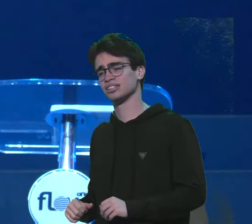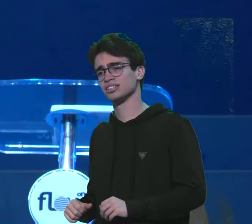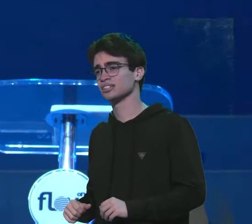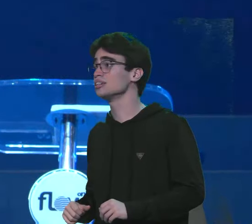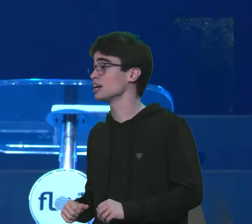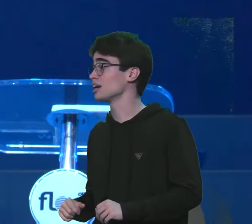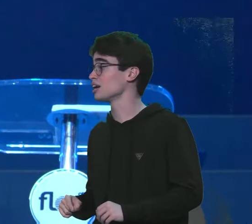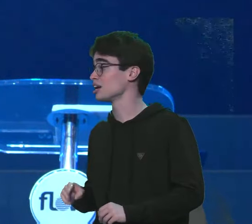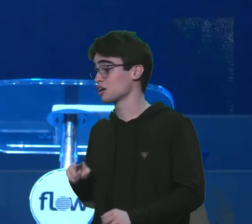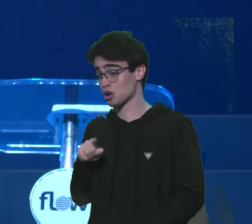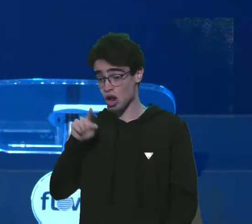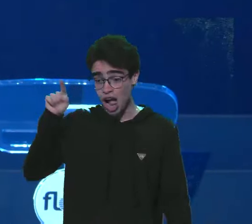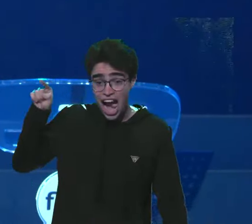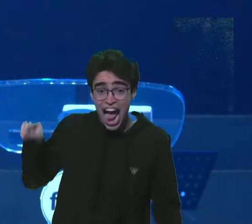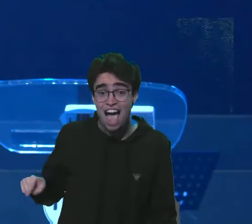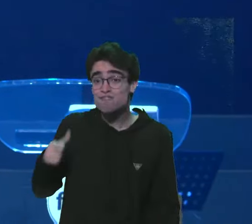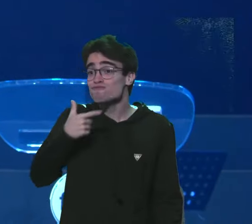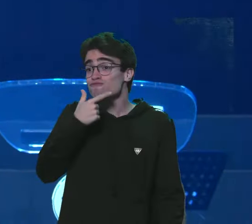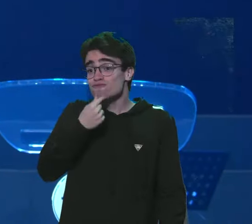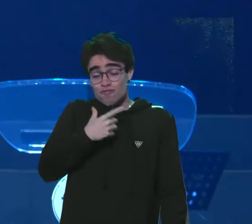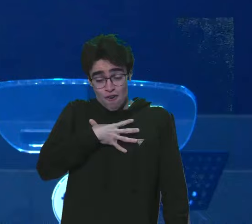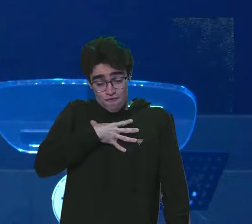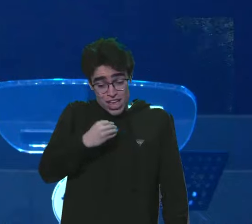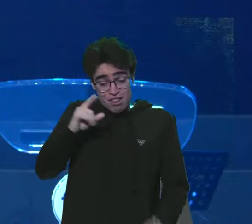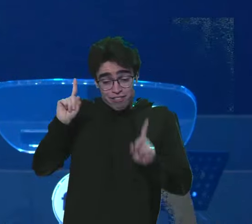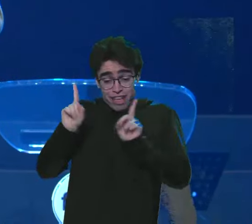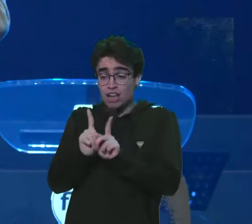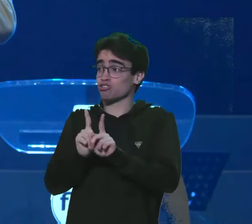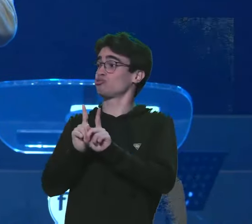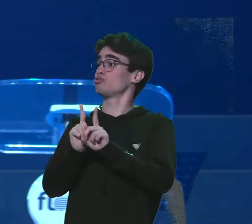E o filho do lado no atendimento.